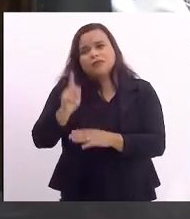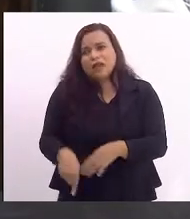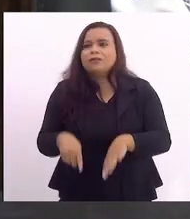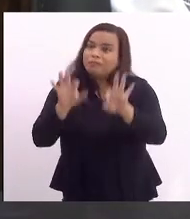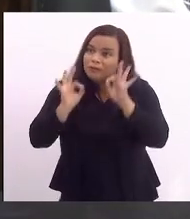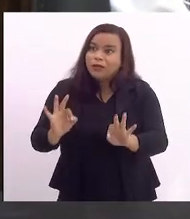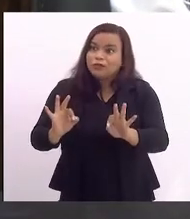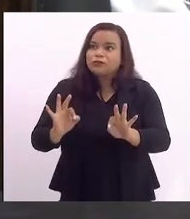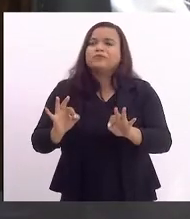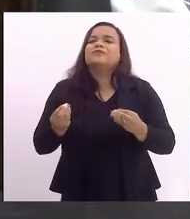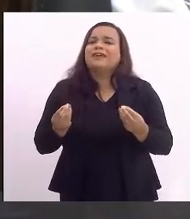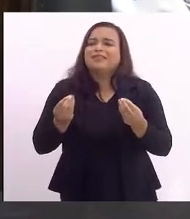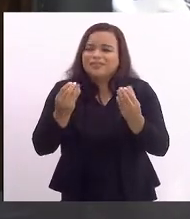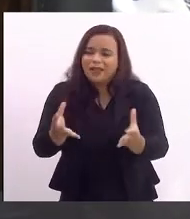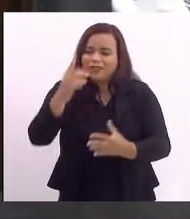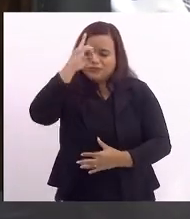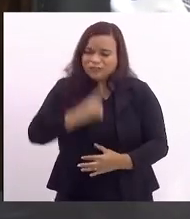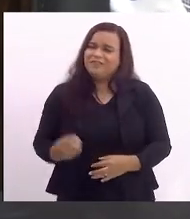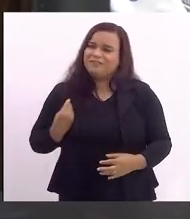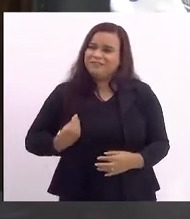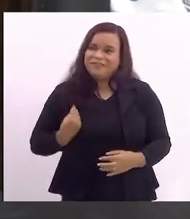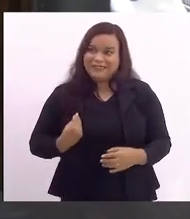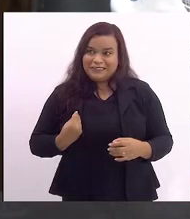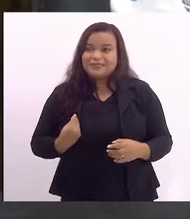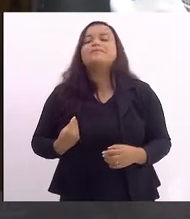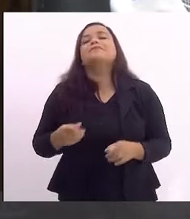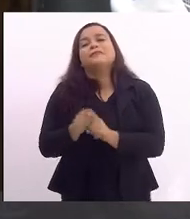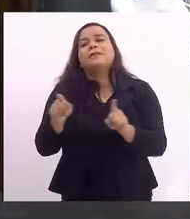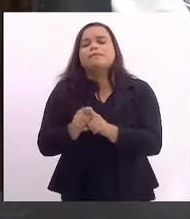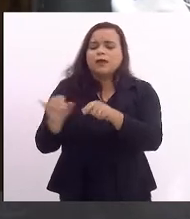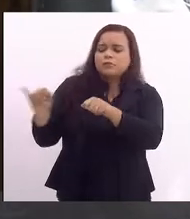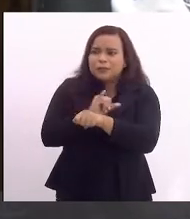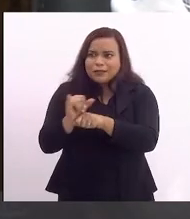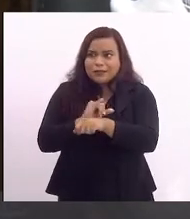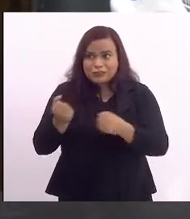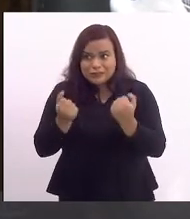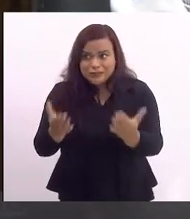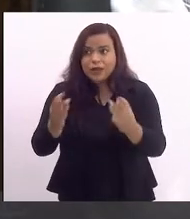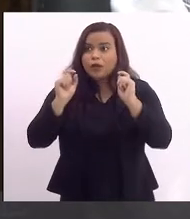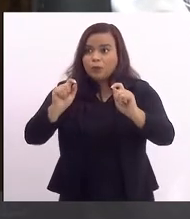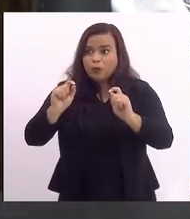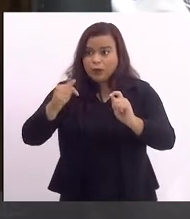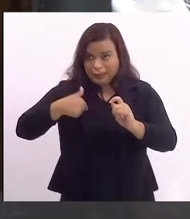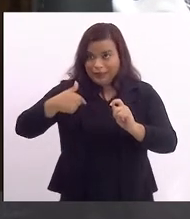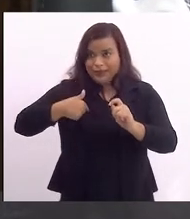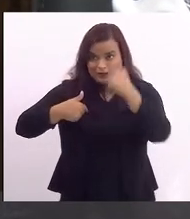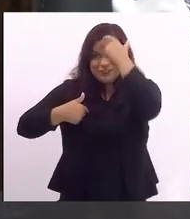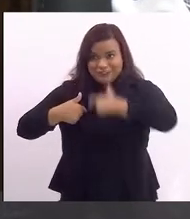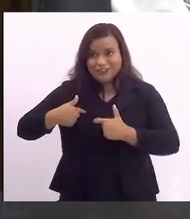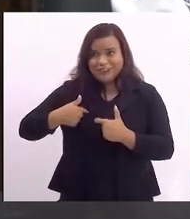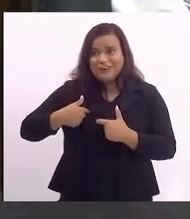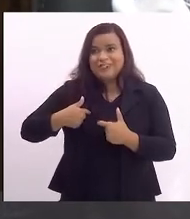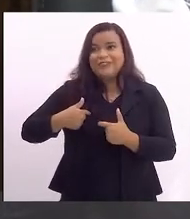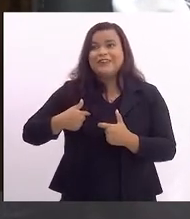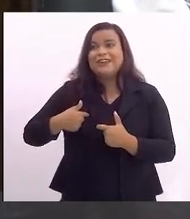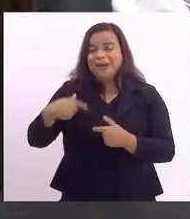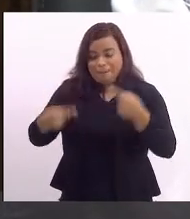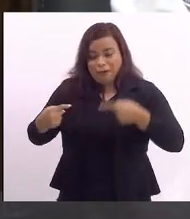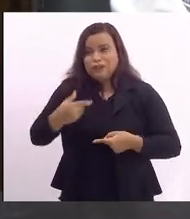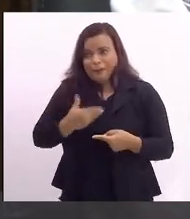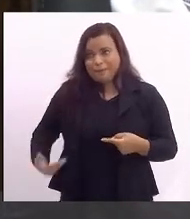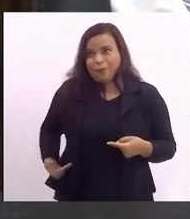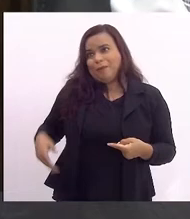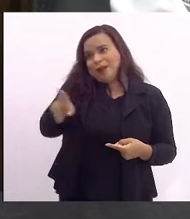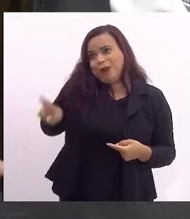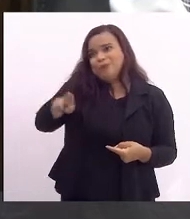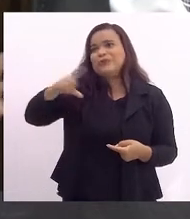realmente garantam o nosso direito à vida. Estratégias que realmente possam fazer com que até eu, e eu sou, né, usuária de política pública, que até